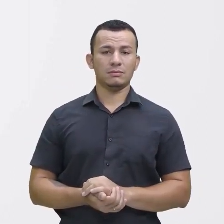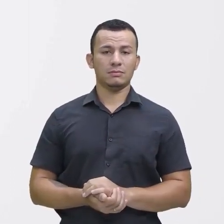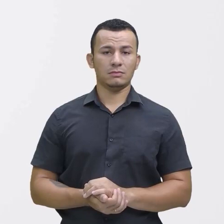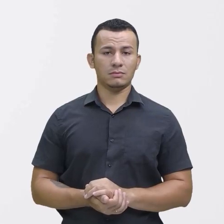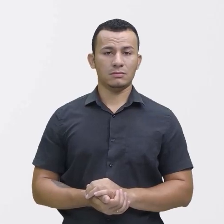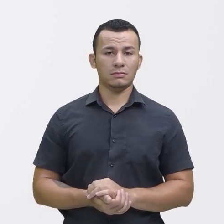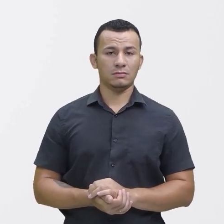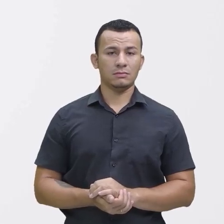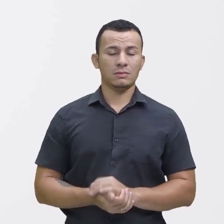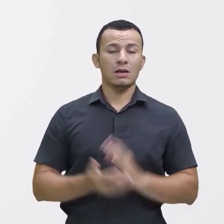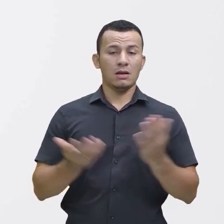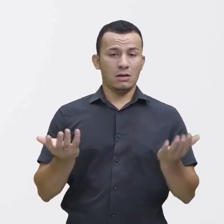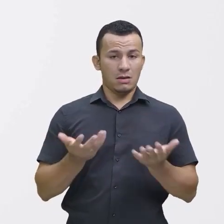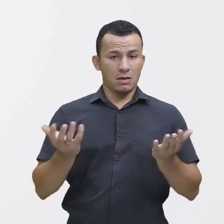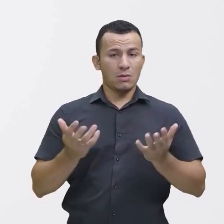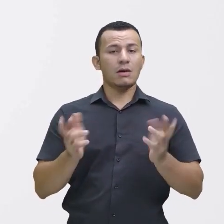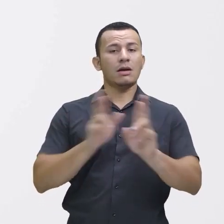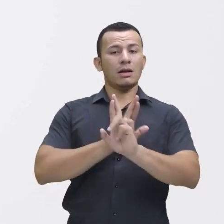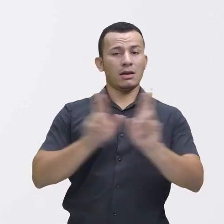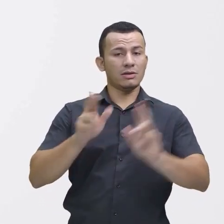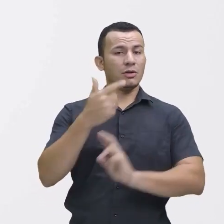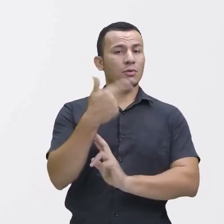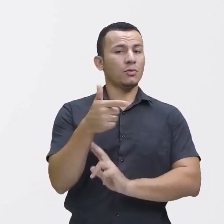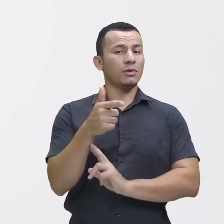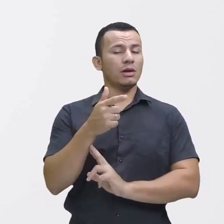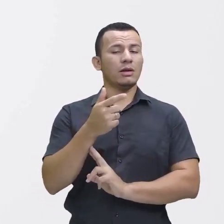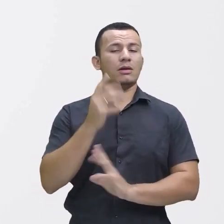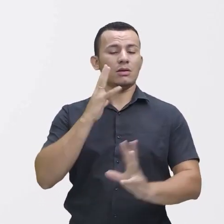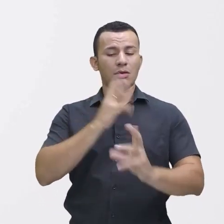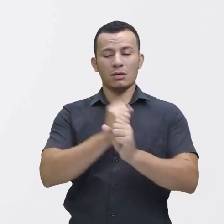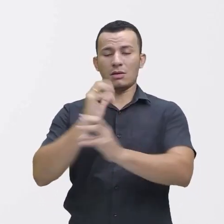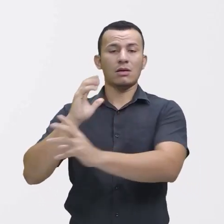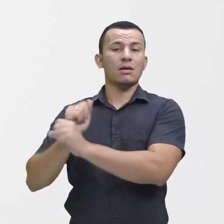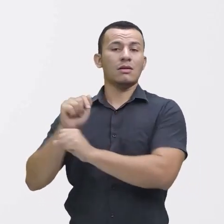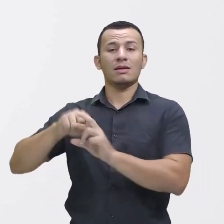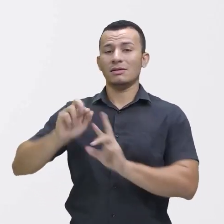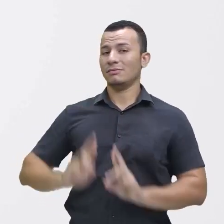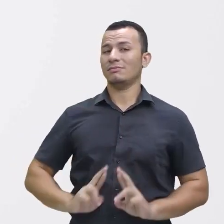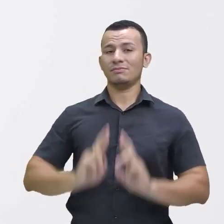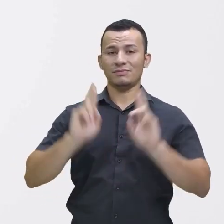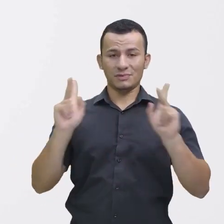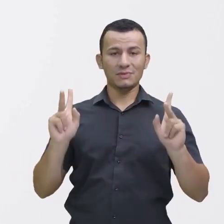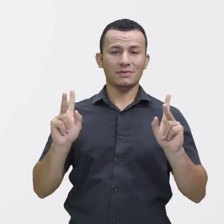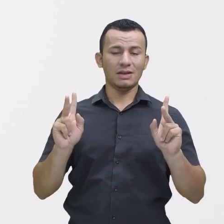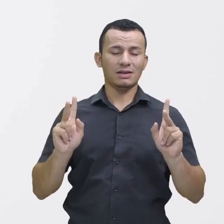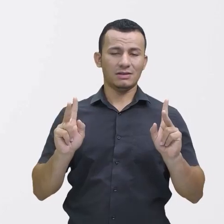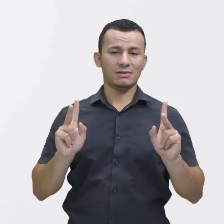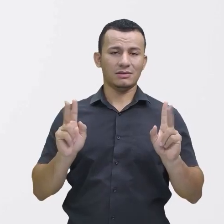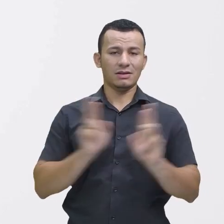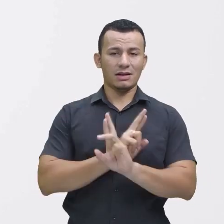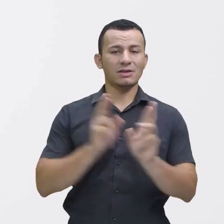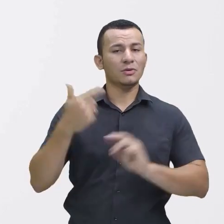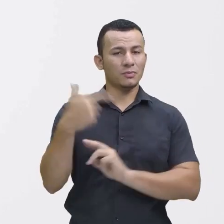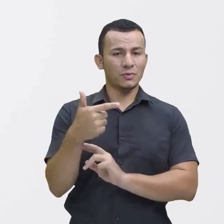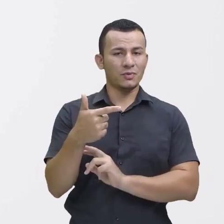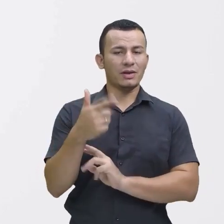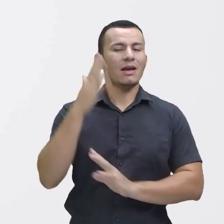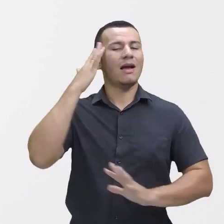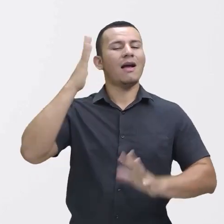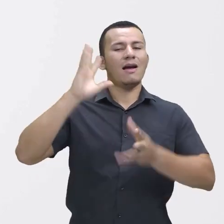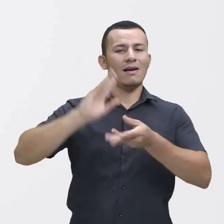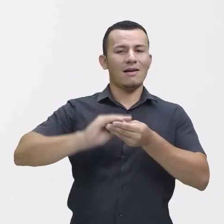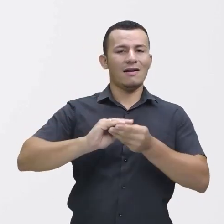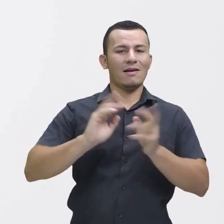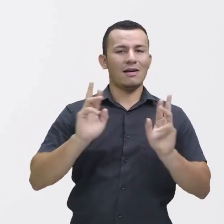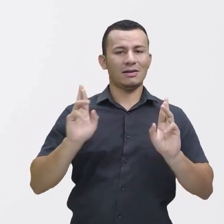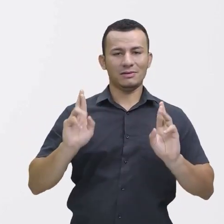Sentença sem relação de igualdade. Quando fala sem relação de igualdade, já sabe que o quê? O resultado não vai ser